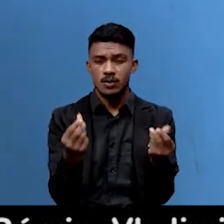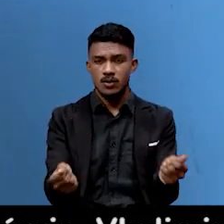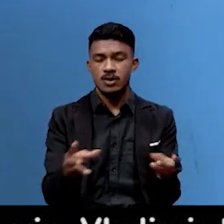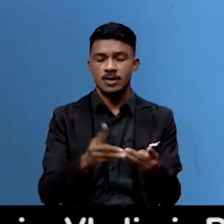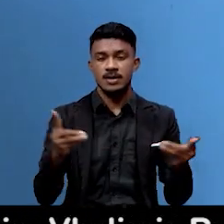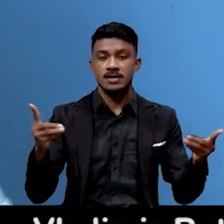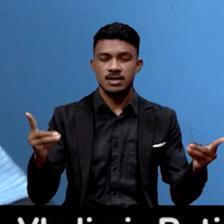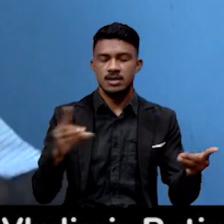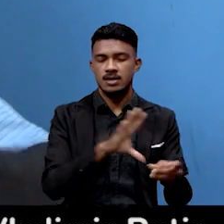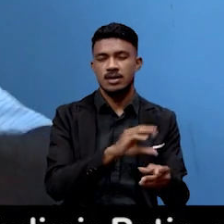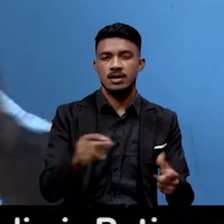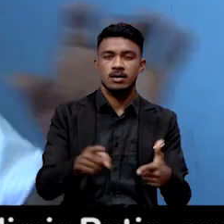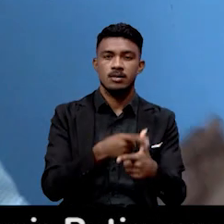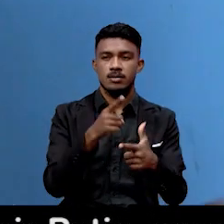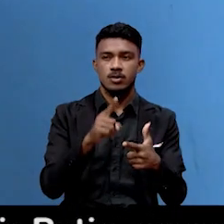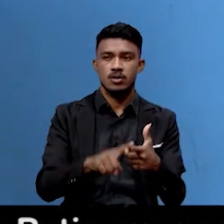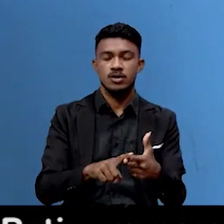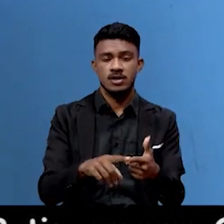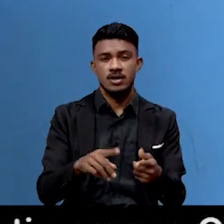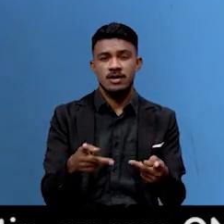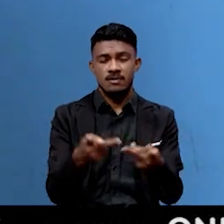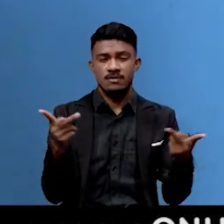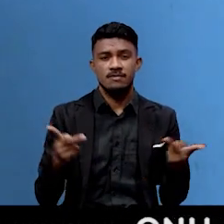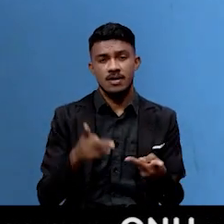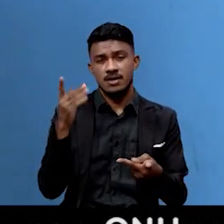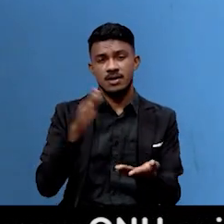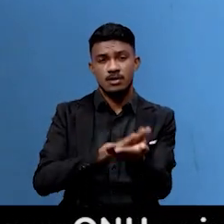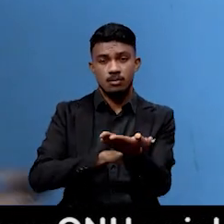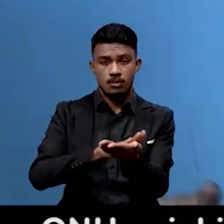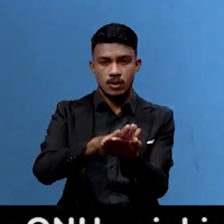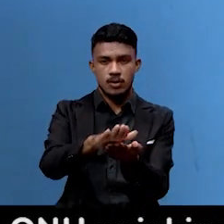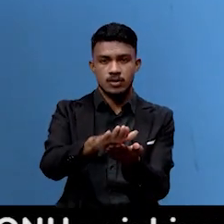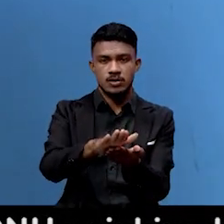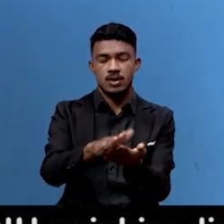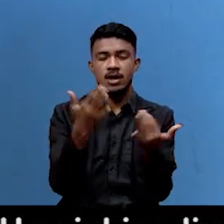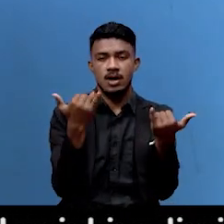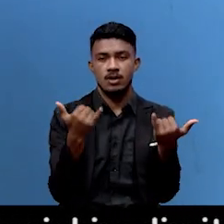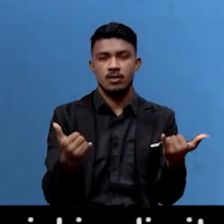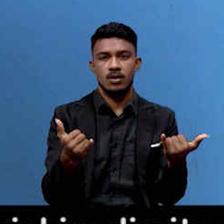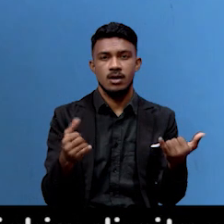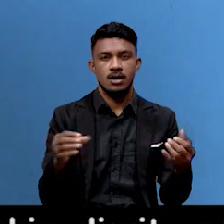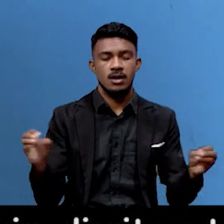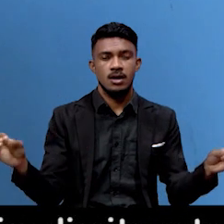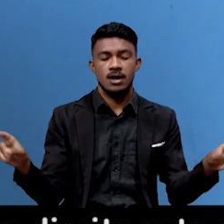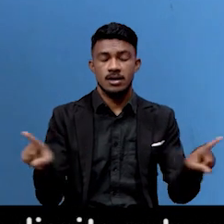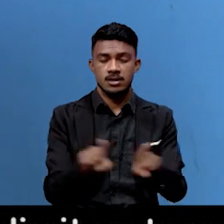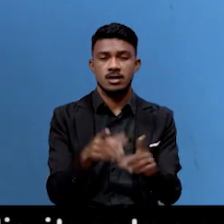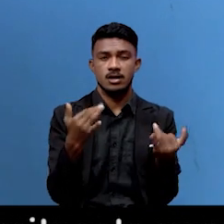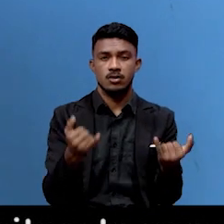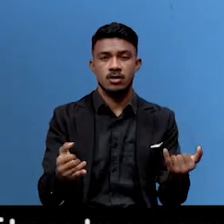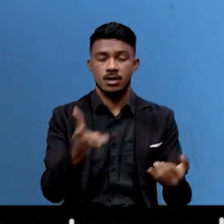e depois cidade de mos agora compara ao agora cidade de